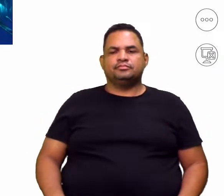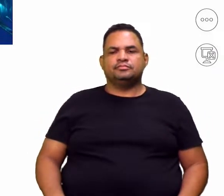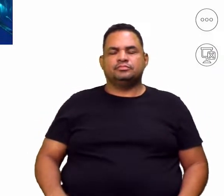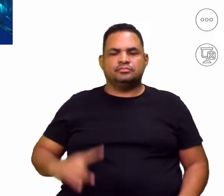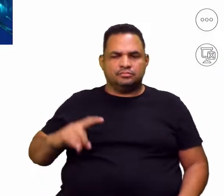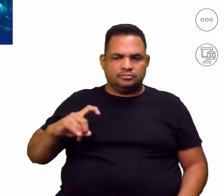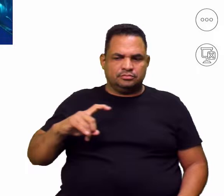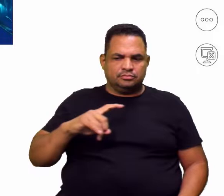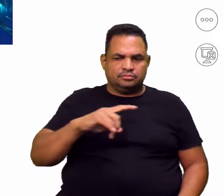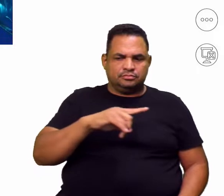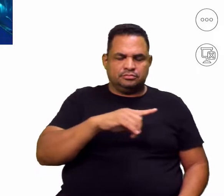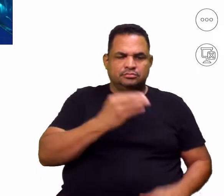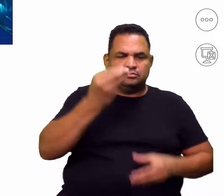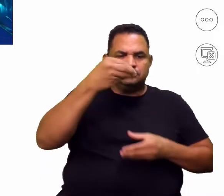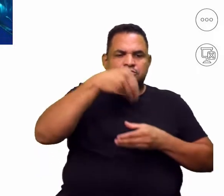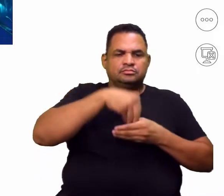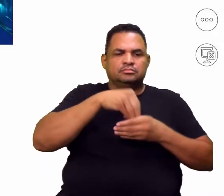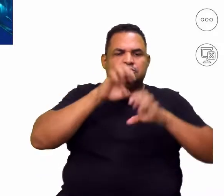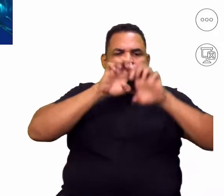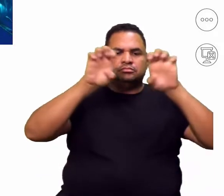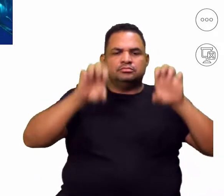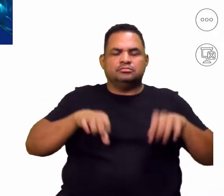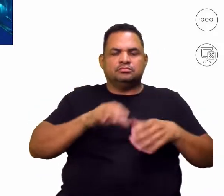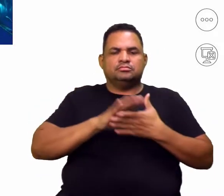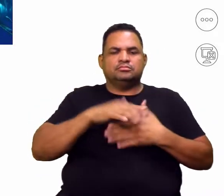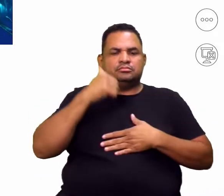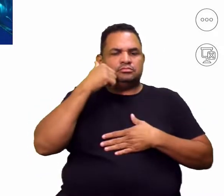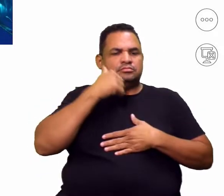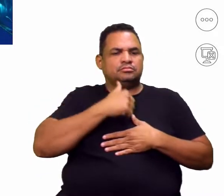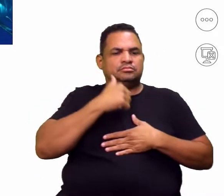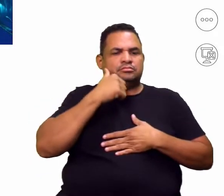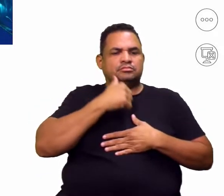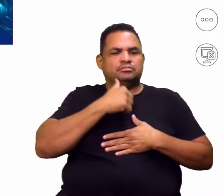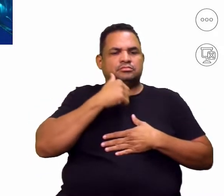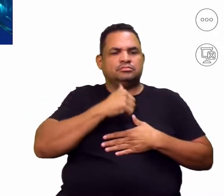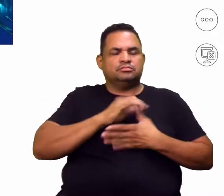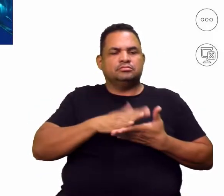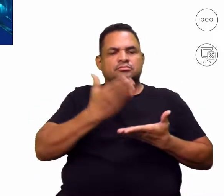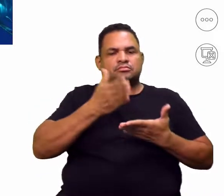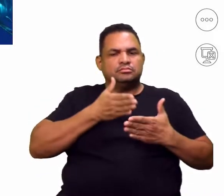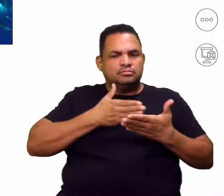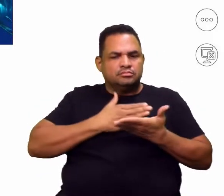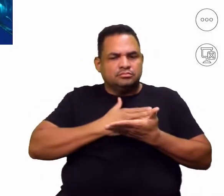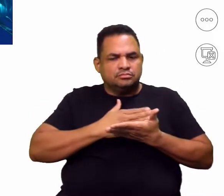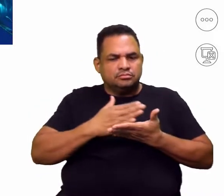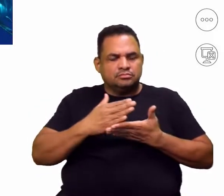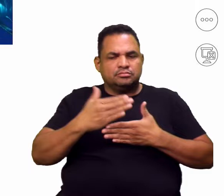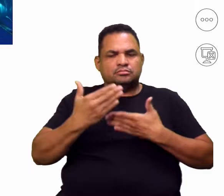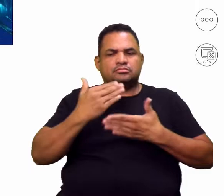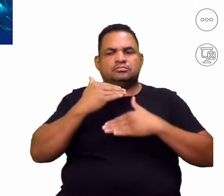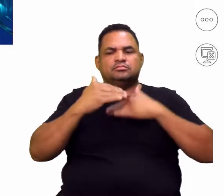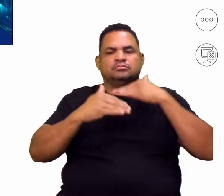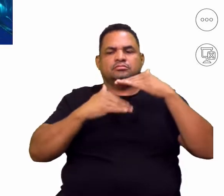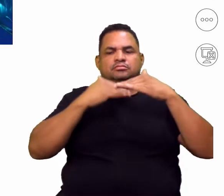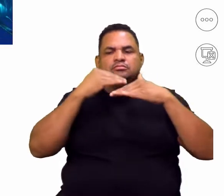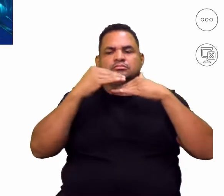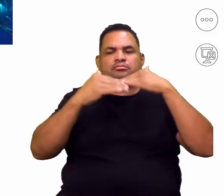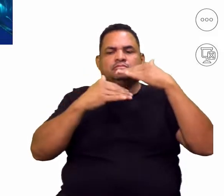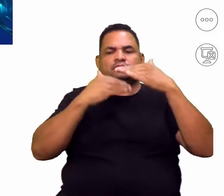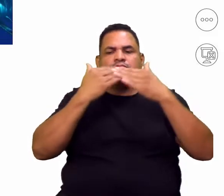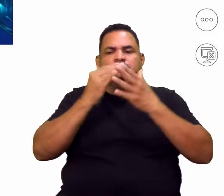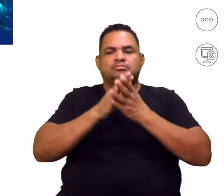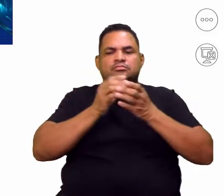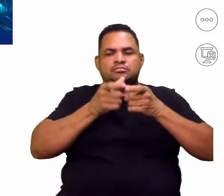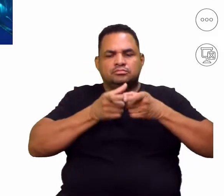agora dentro da estrutura feminina, dentro do corpo feminino, vai passar por um desenvolvimento